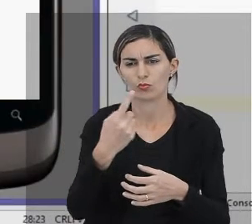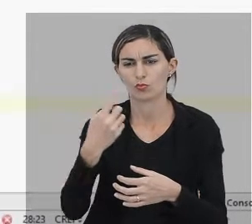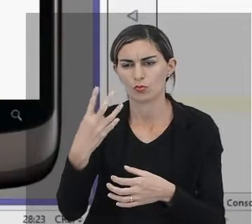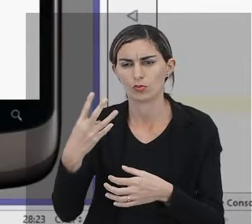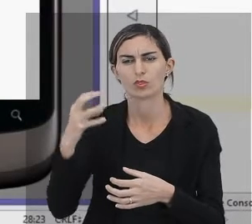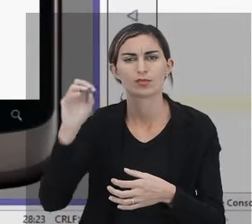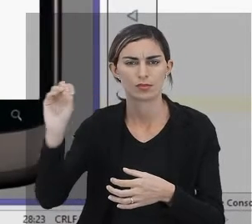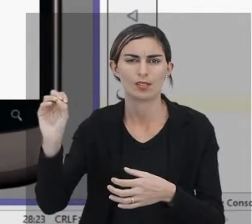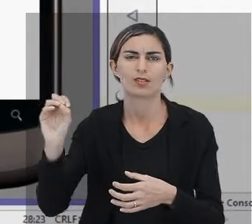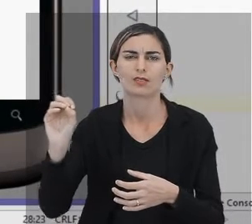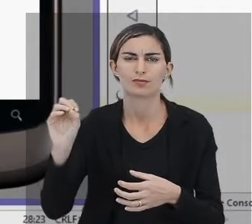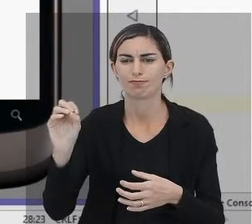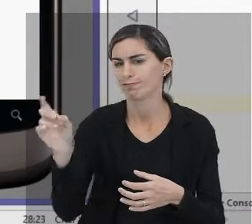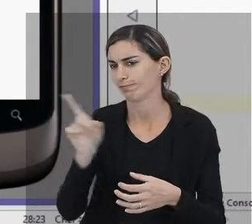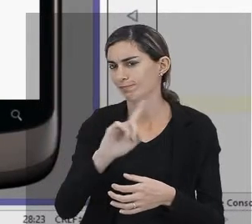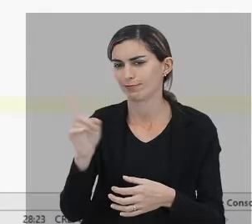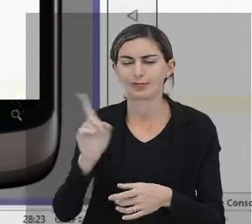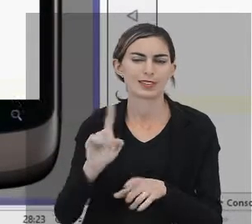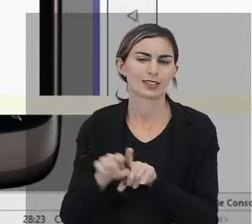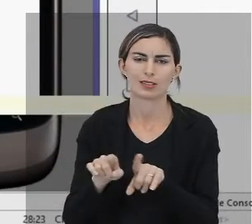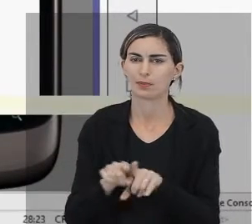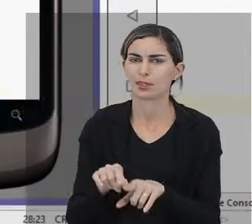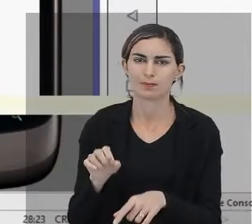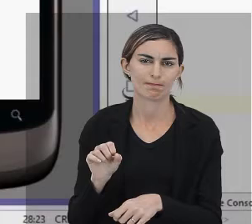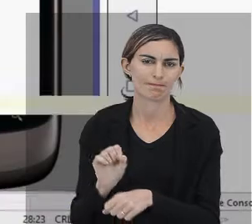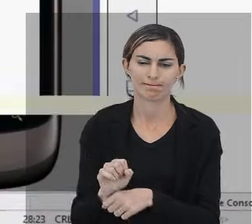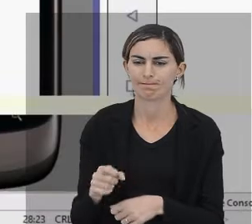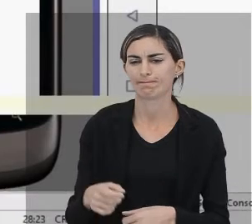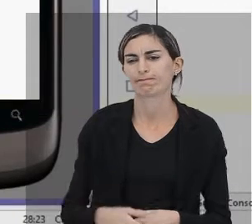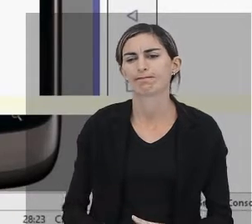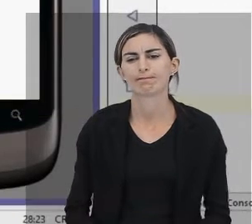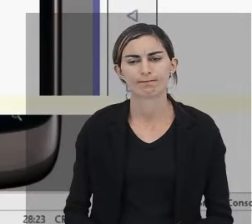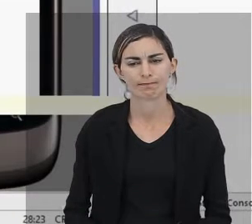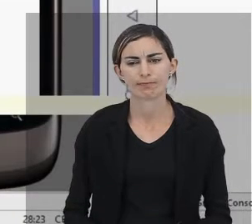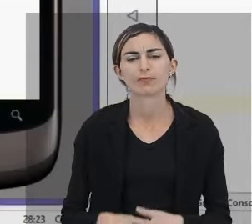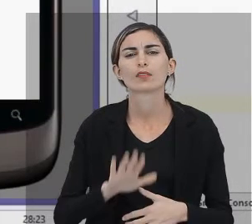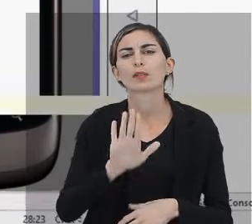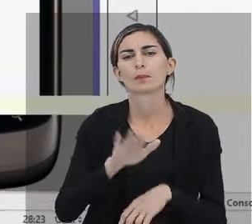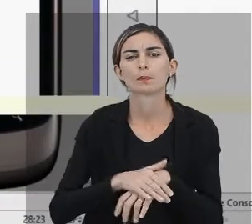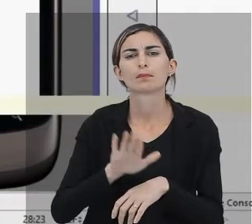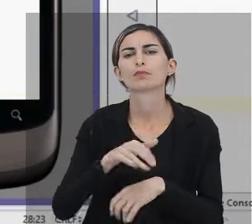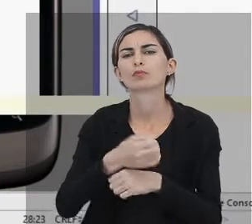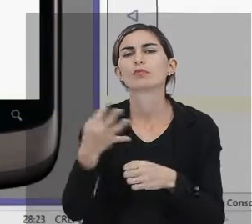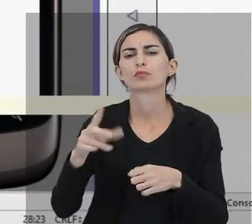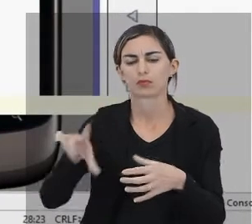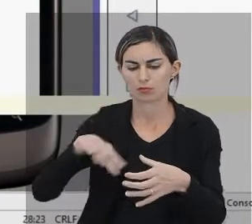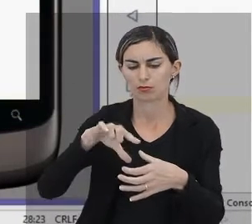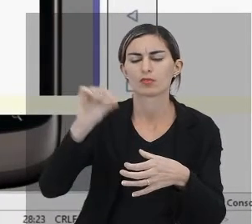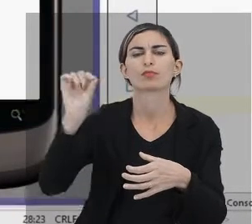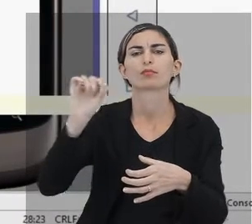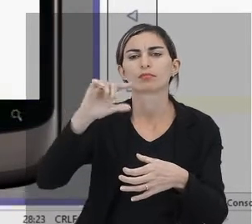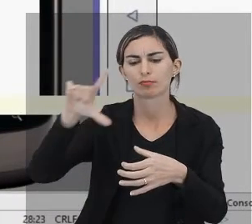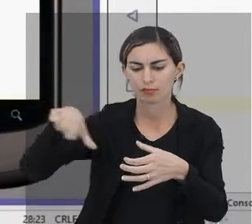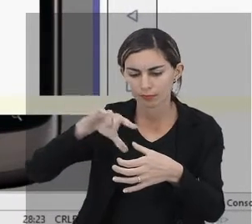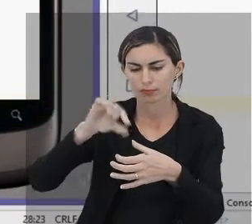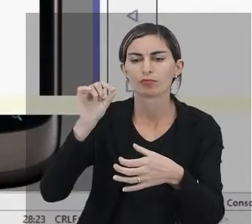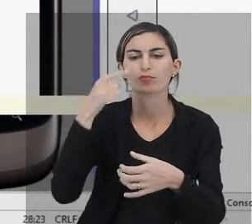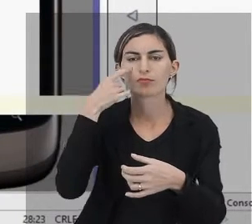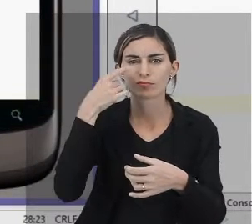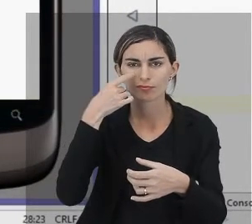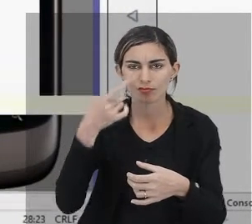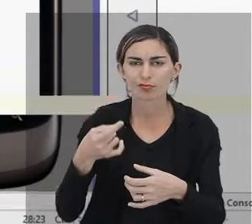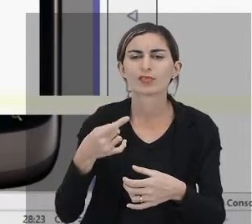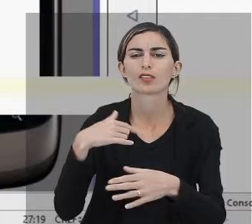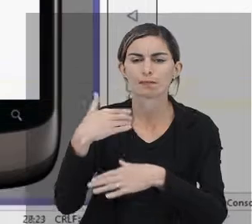aí ele sorteou o 0. Não foi também desta vez. Mas quantas vezes você sortear, você vai ver